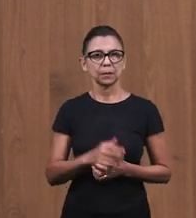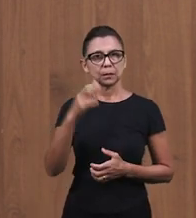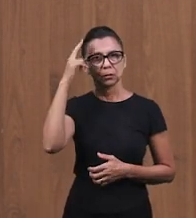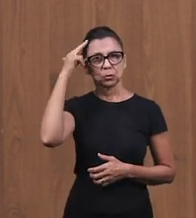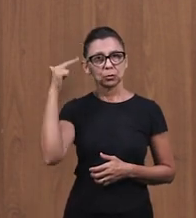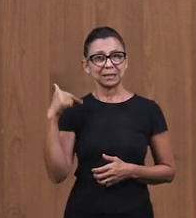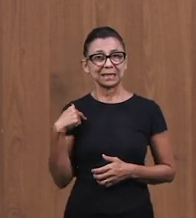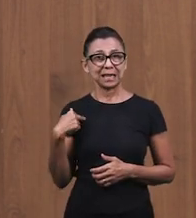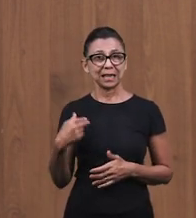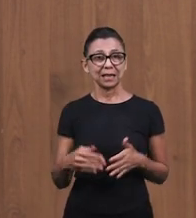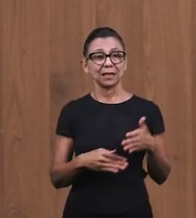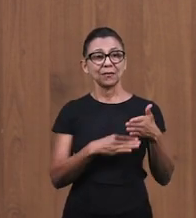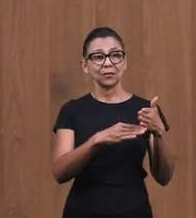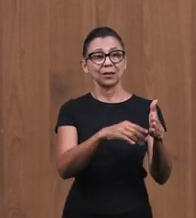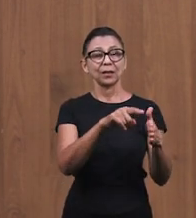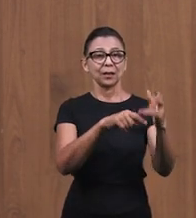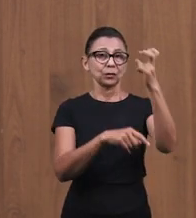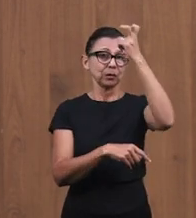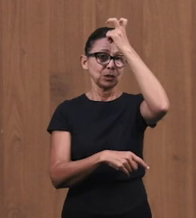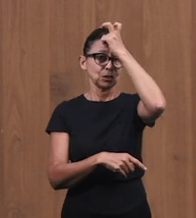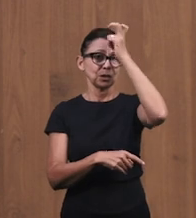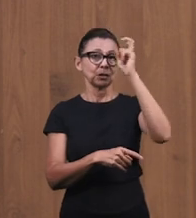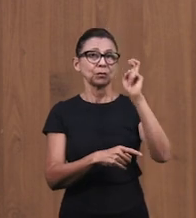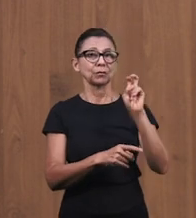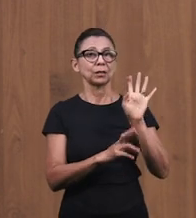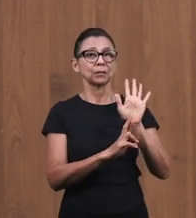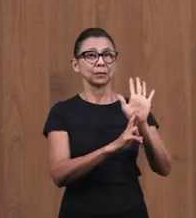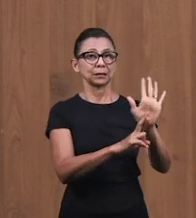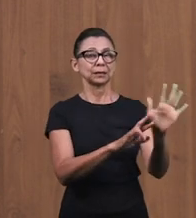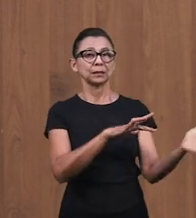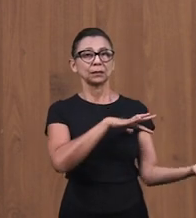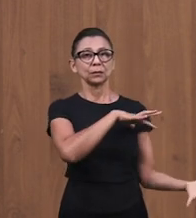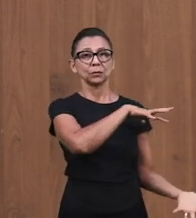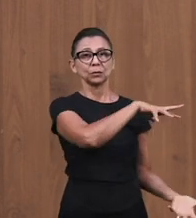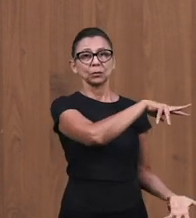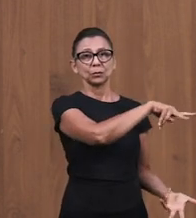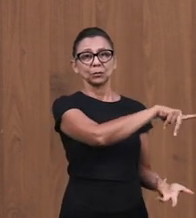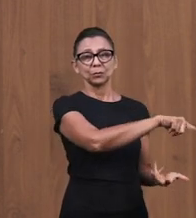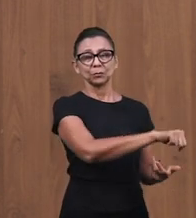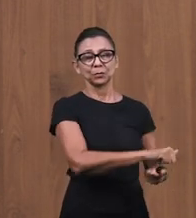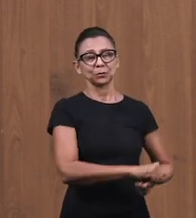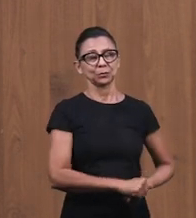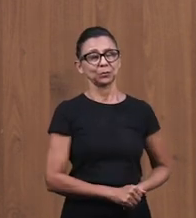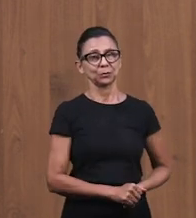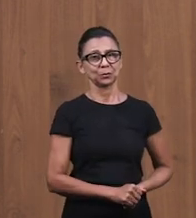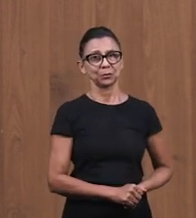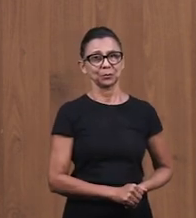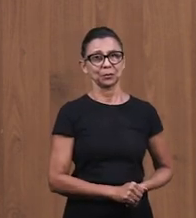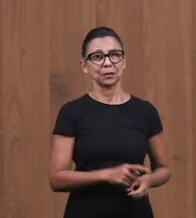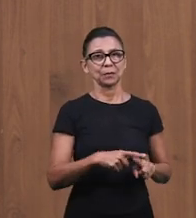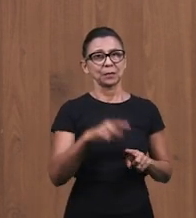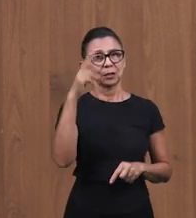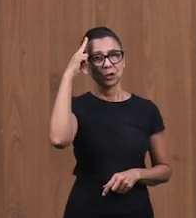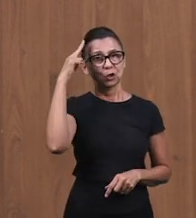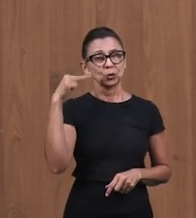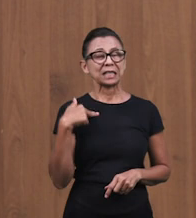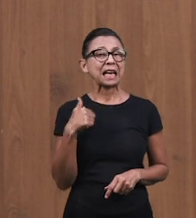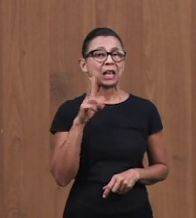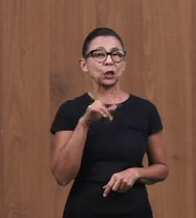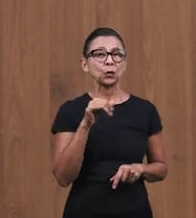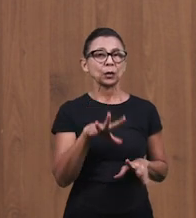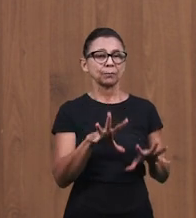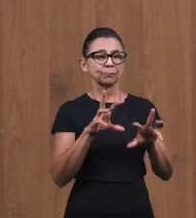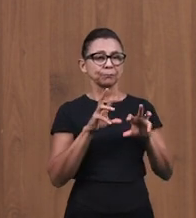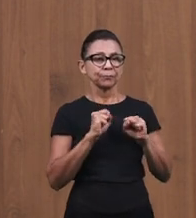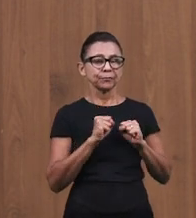foi levado para viver no Egito que representa esse mundo, mas o Egito nunca entrou no coração de José. O ensino